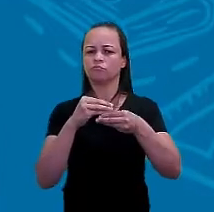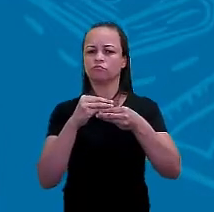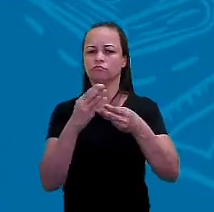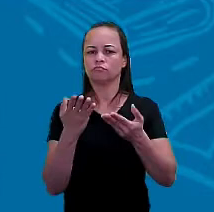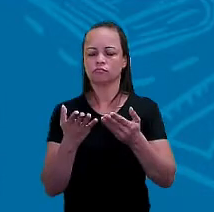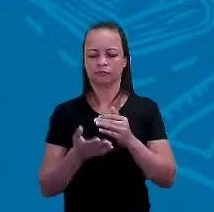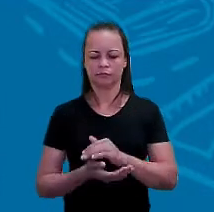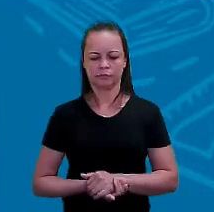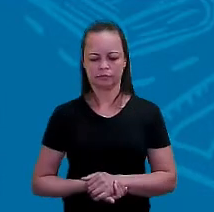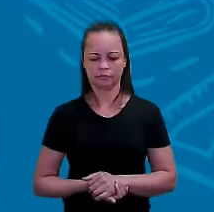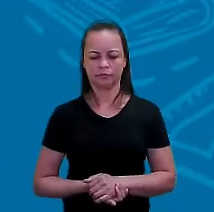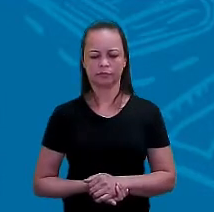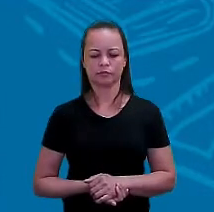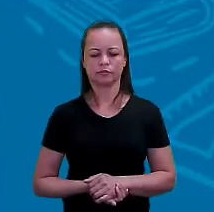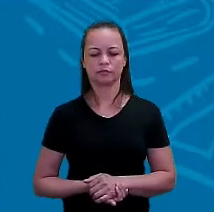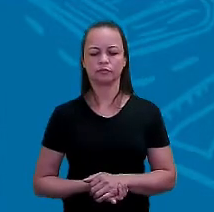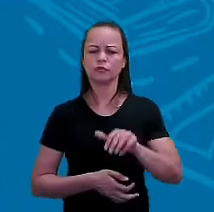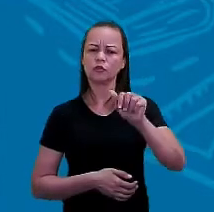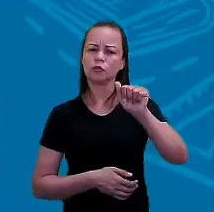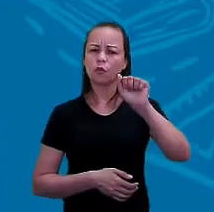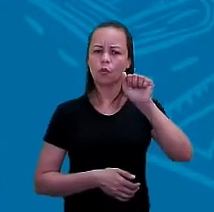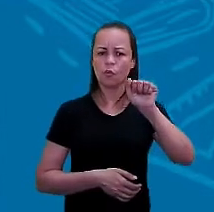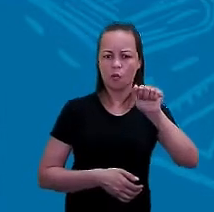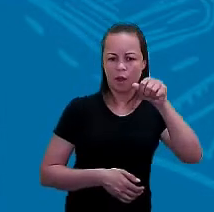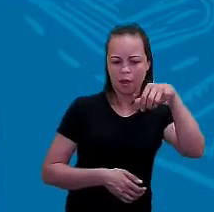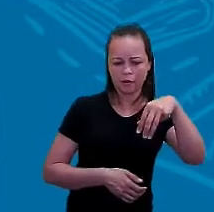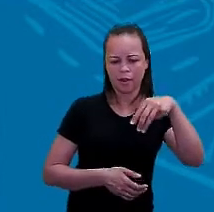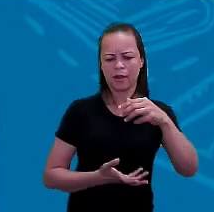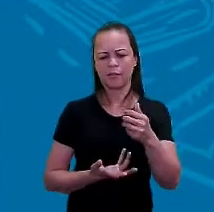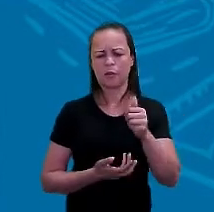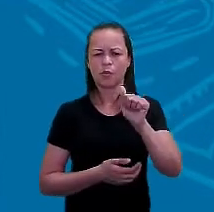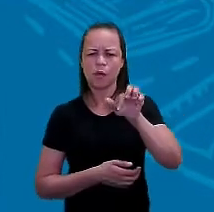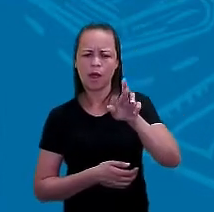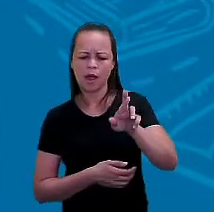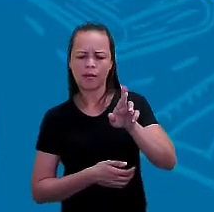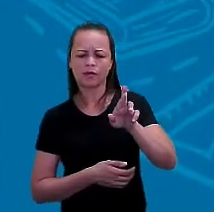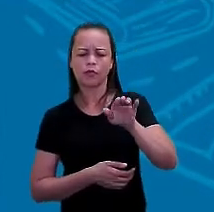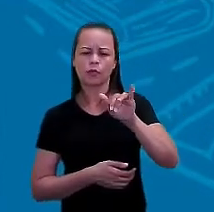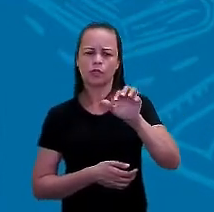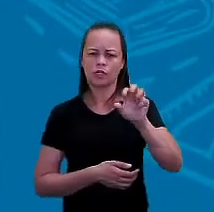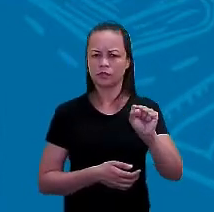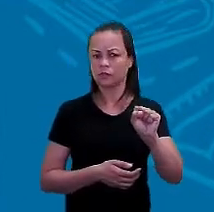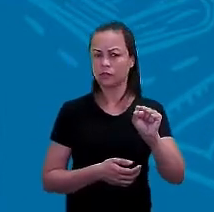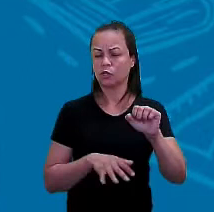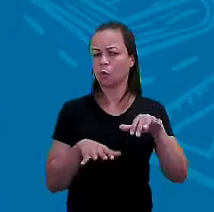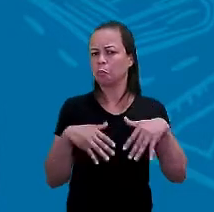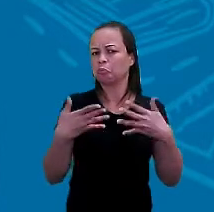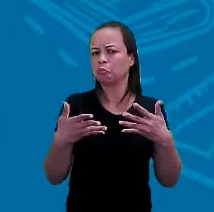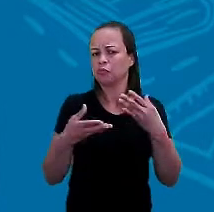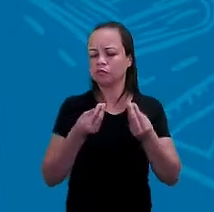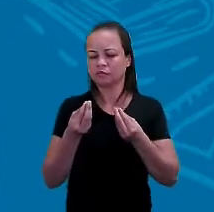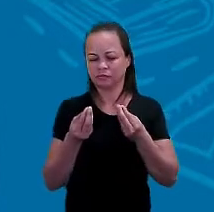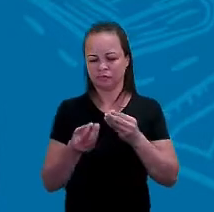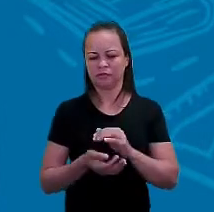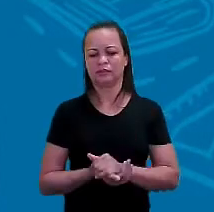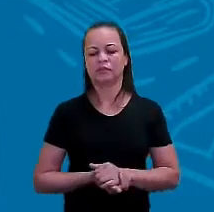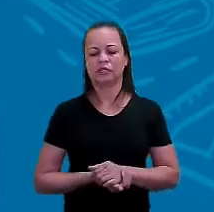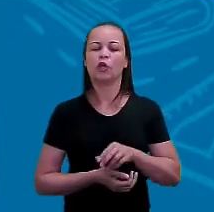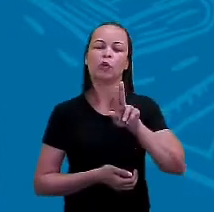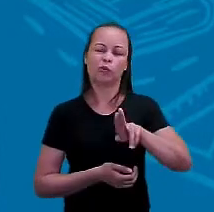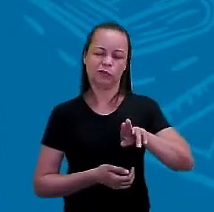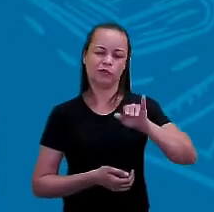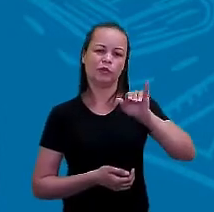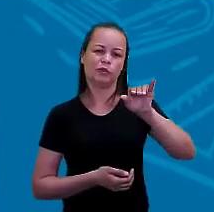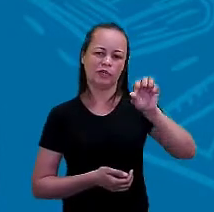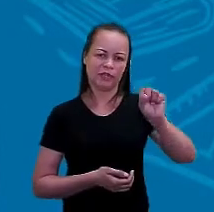are. Ou she is? Of course. He, she, it. Eu uso is.